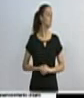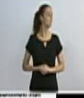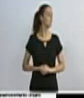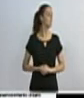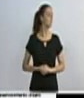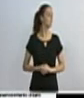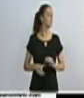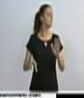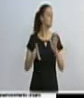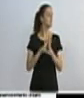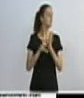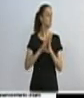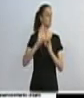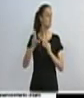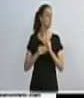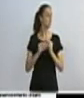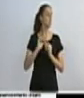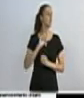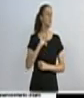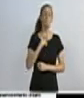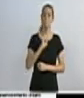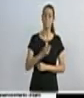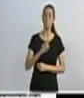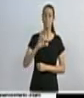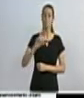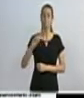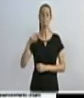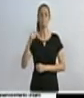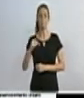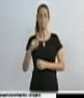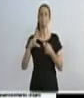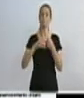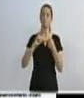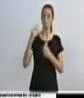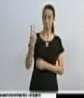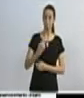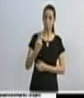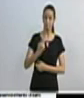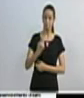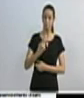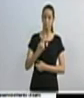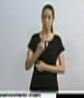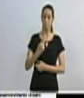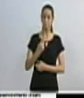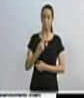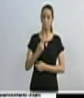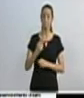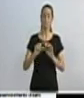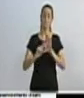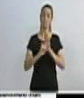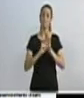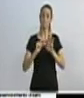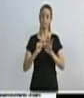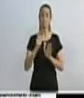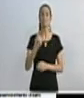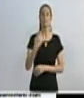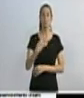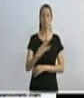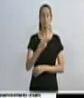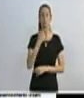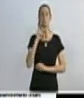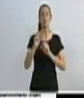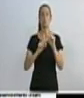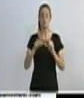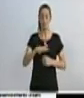Na Lei Complementar 907 de 2013, no seu artigo 2º, inciso 14, indica que a